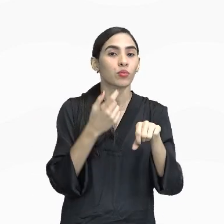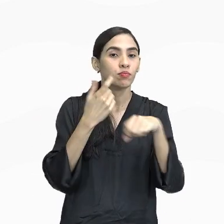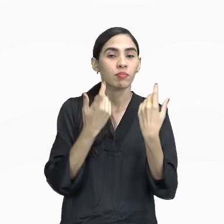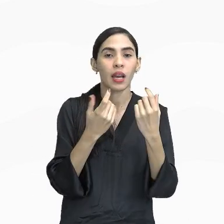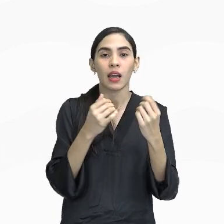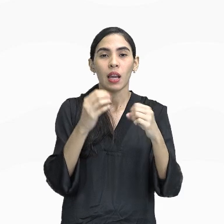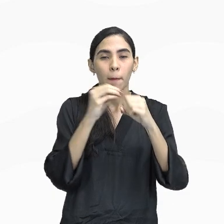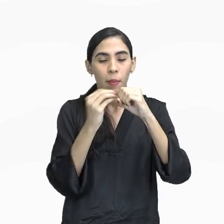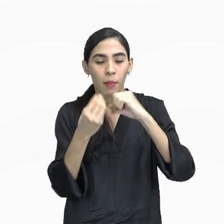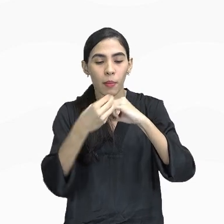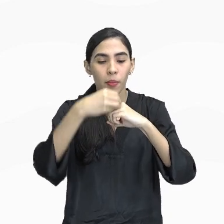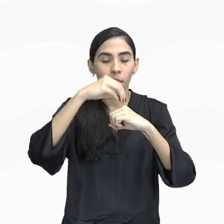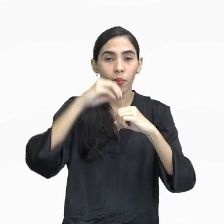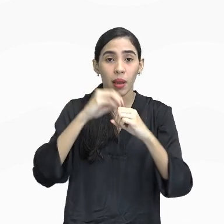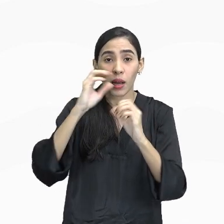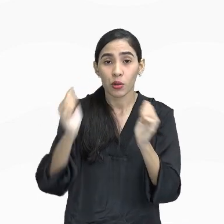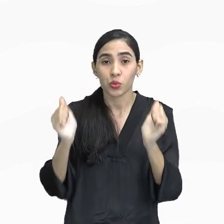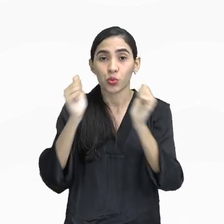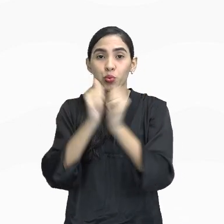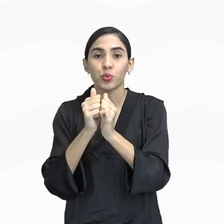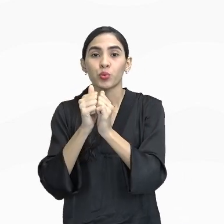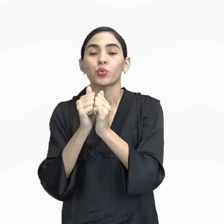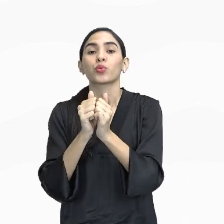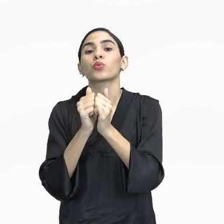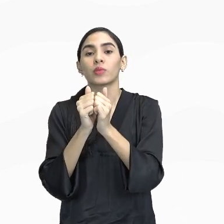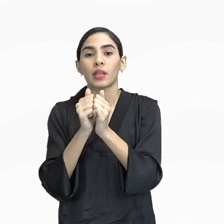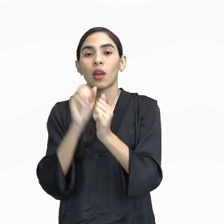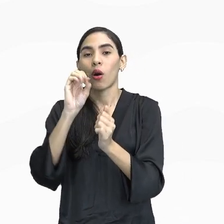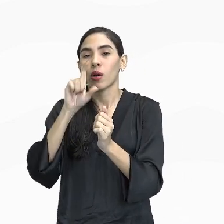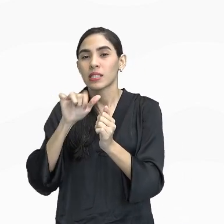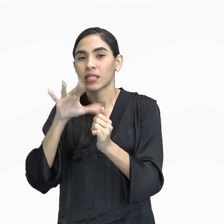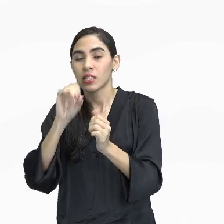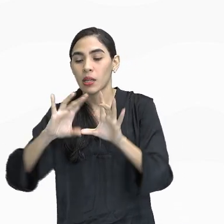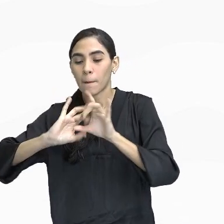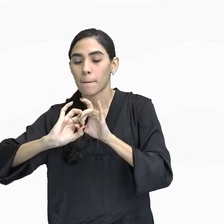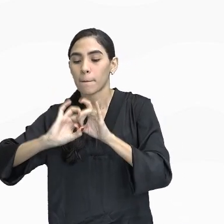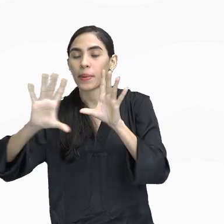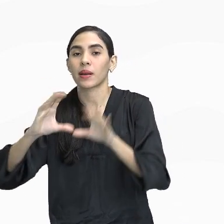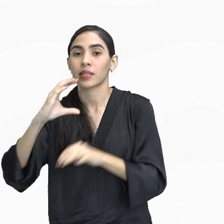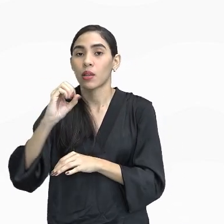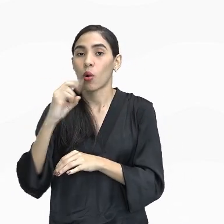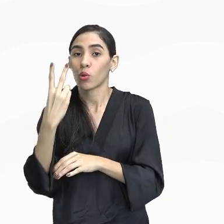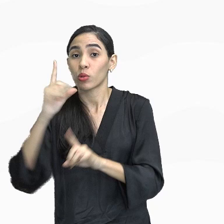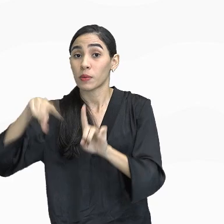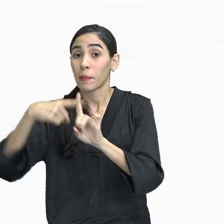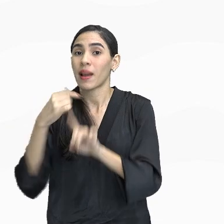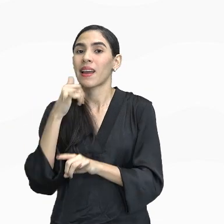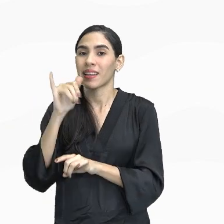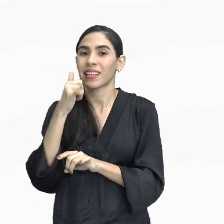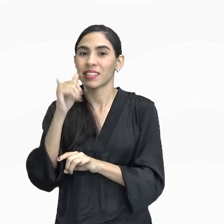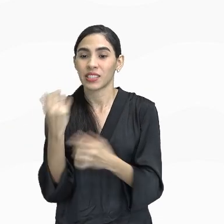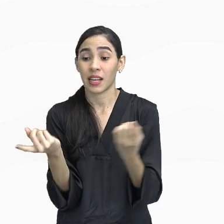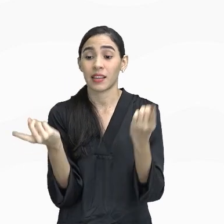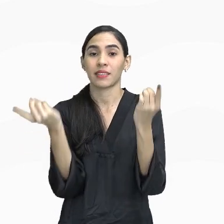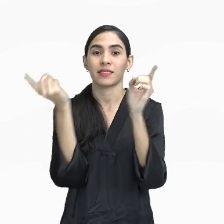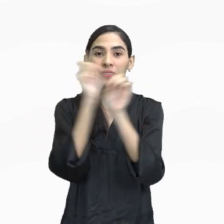né, reagindo com o oxigênio vai liberar o CO2 e a água, ali mais energia. Então, o processo